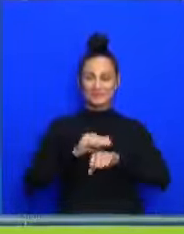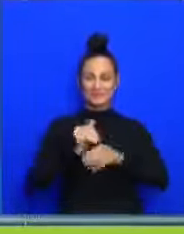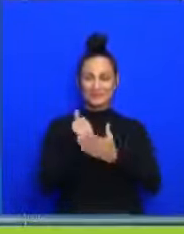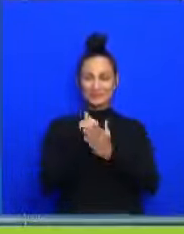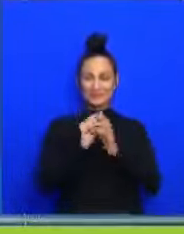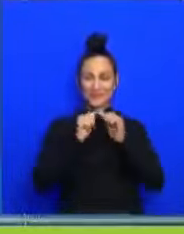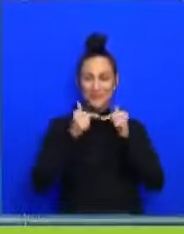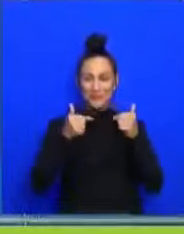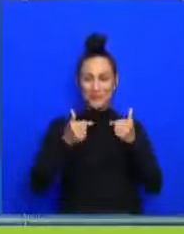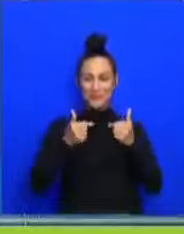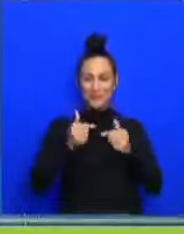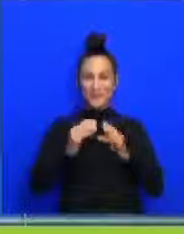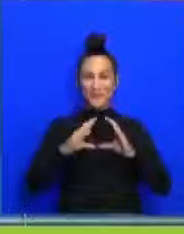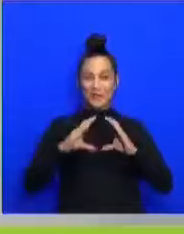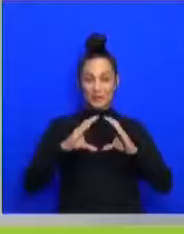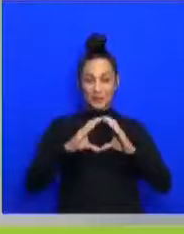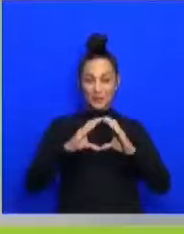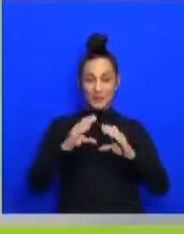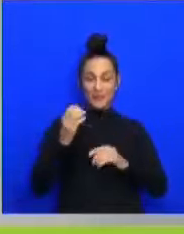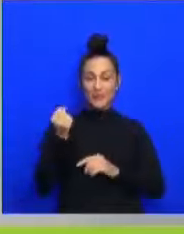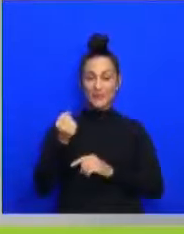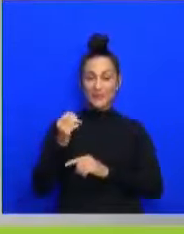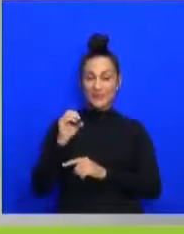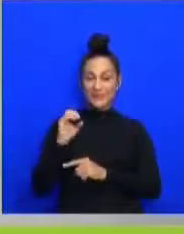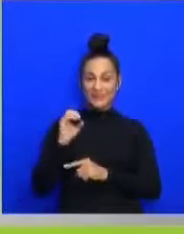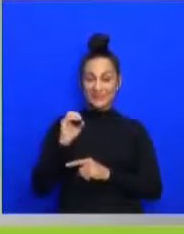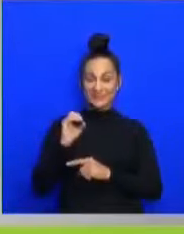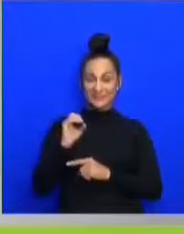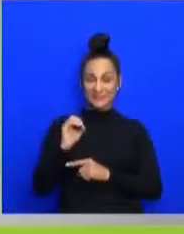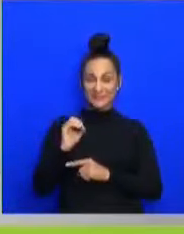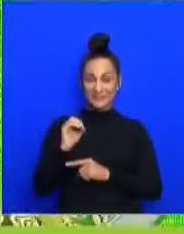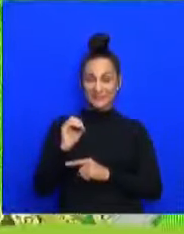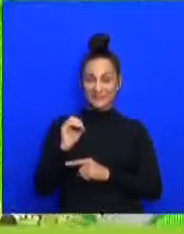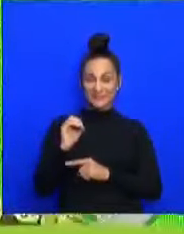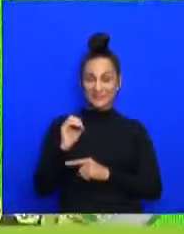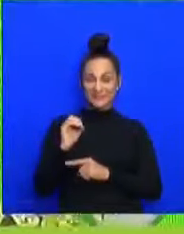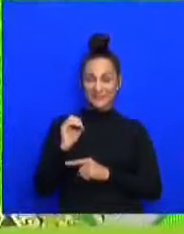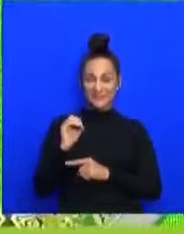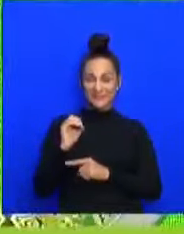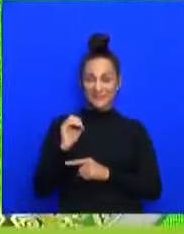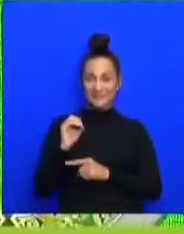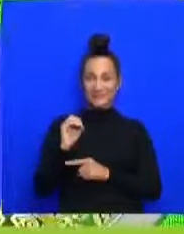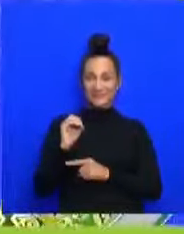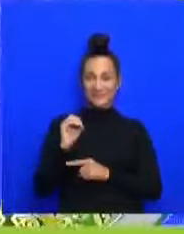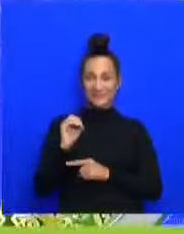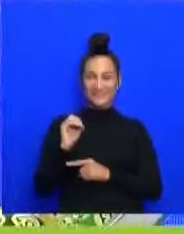Pode chamar que a sorte vem. Bola branca, número 0.